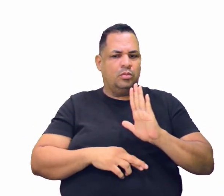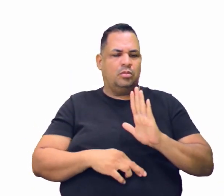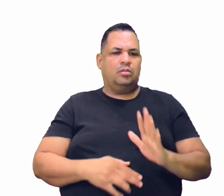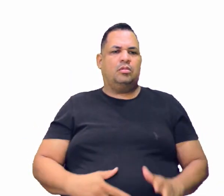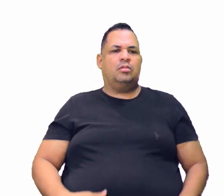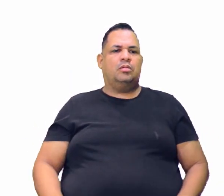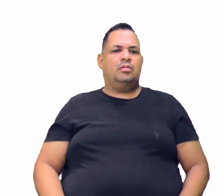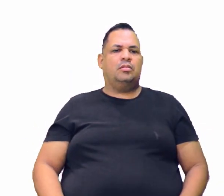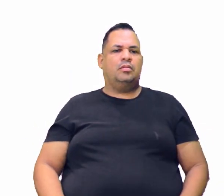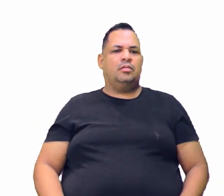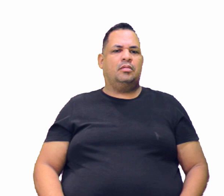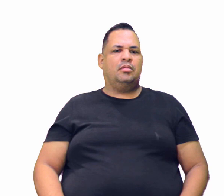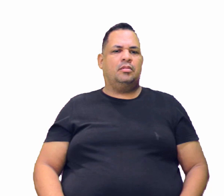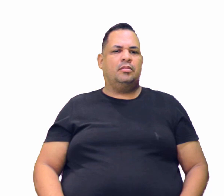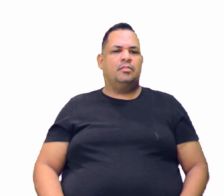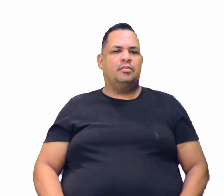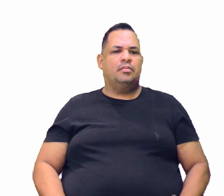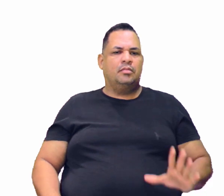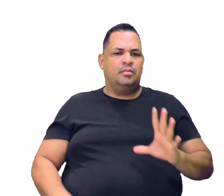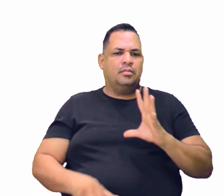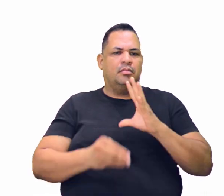relatórios